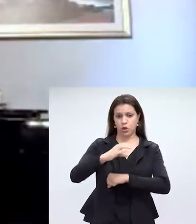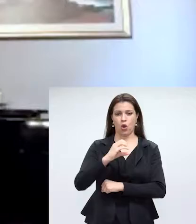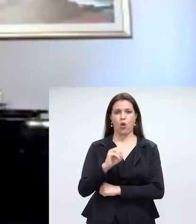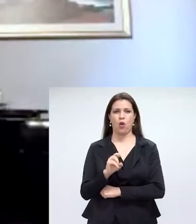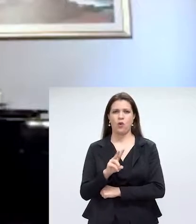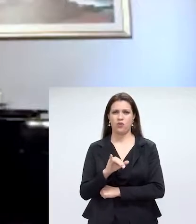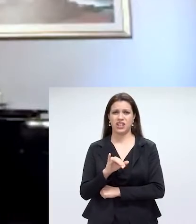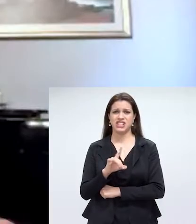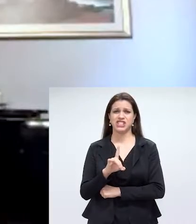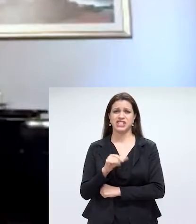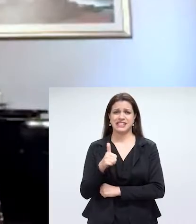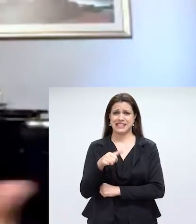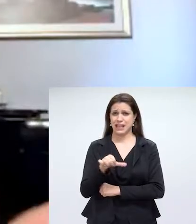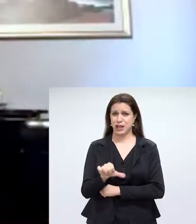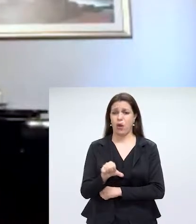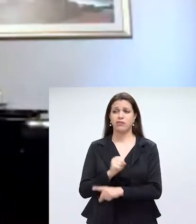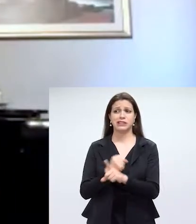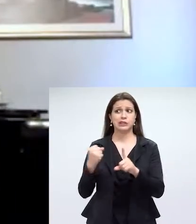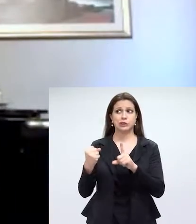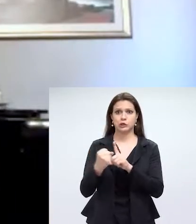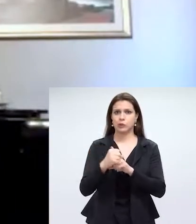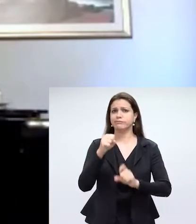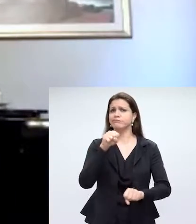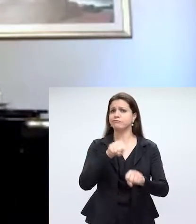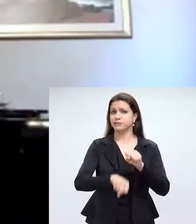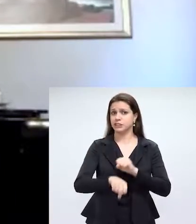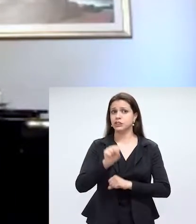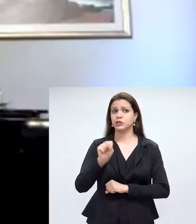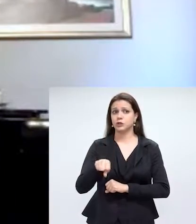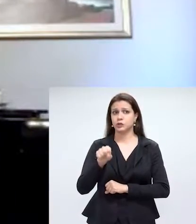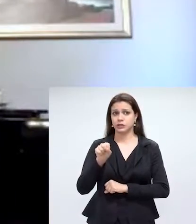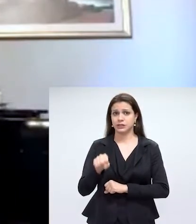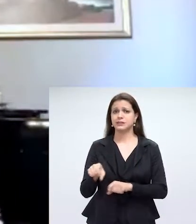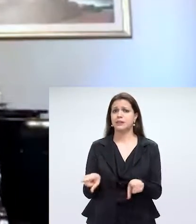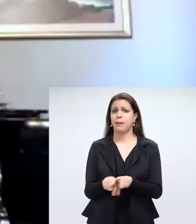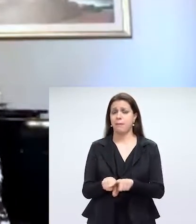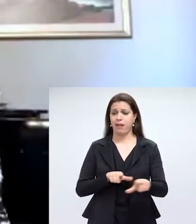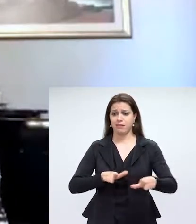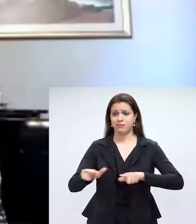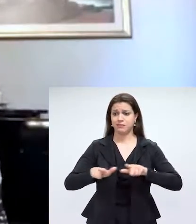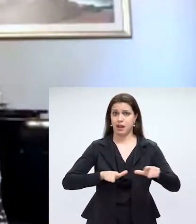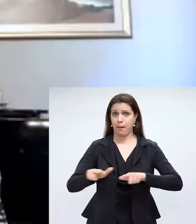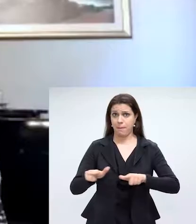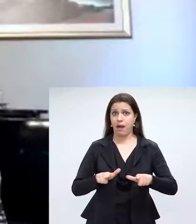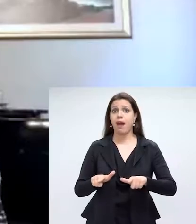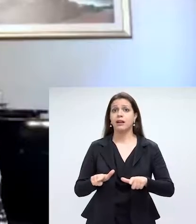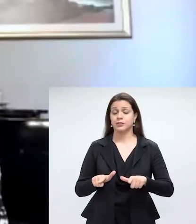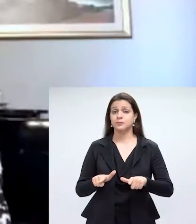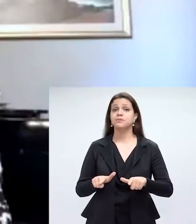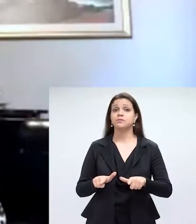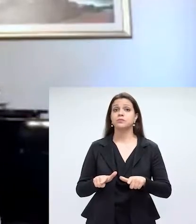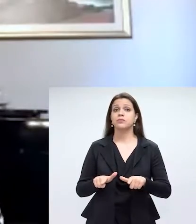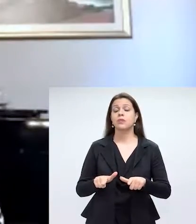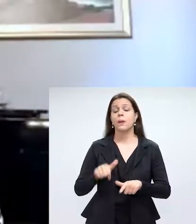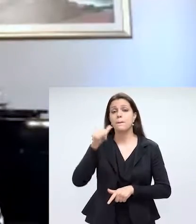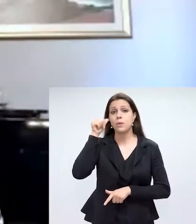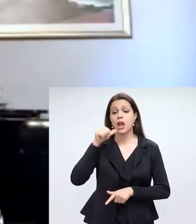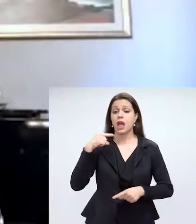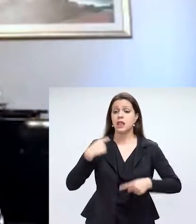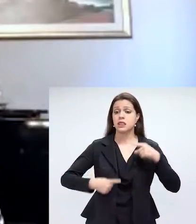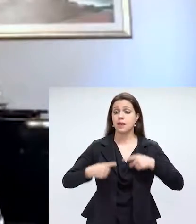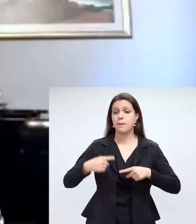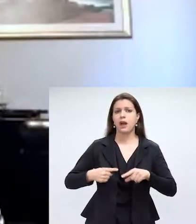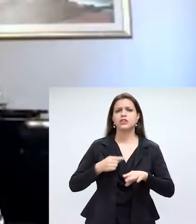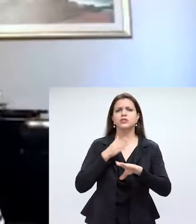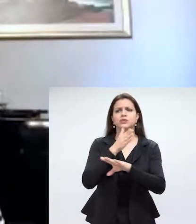da Covid-19 atingiu toda a sociedade de forma geral e também impactou no ambiente de trabalho, o Mulheres em Debate